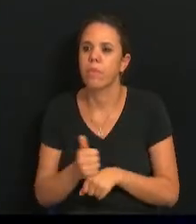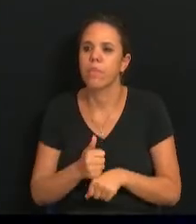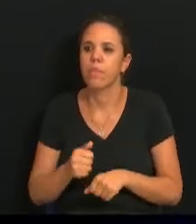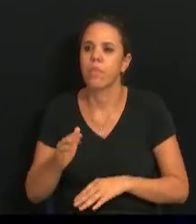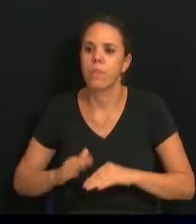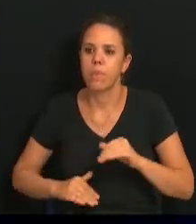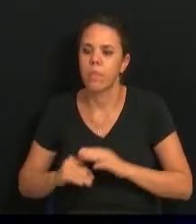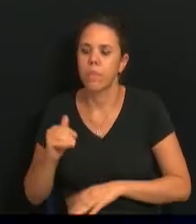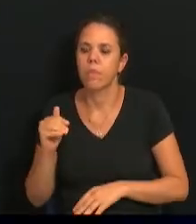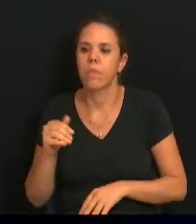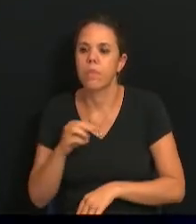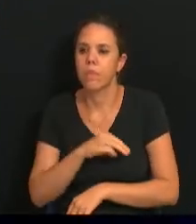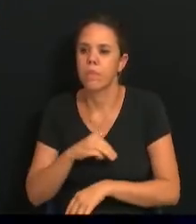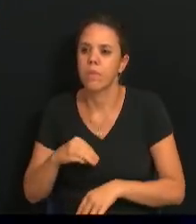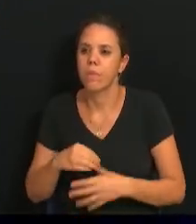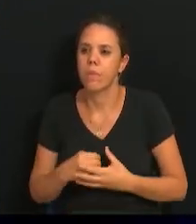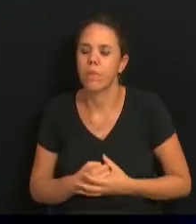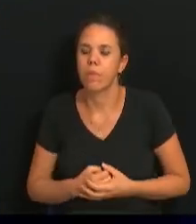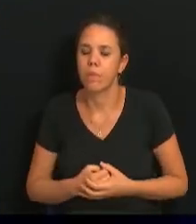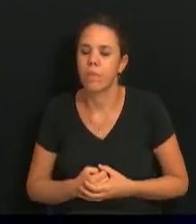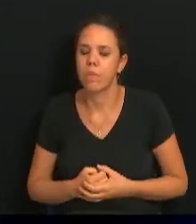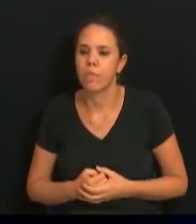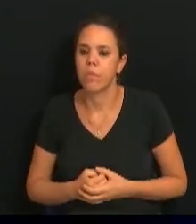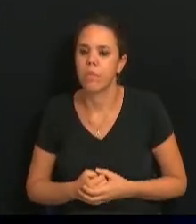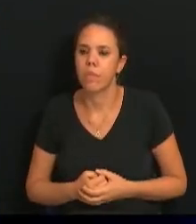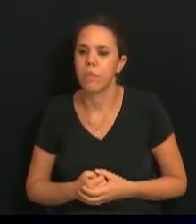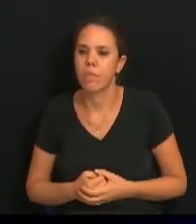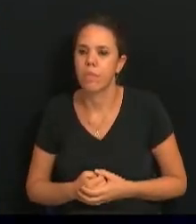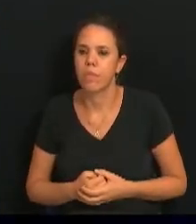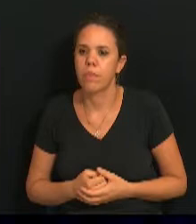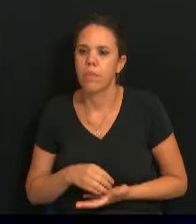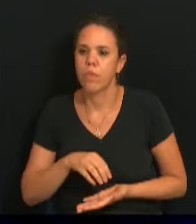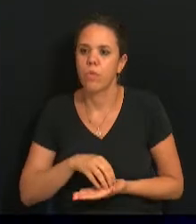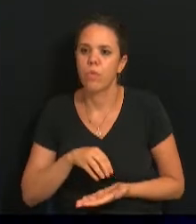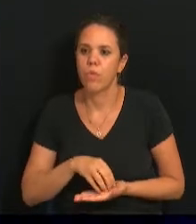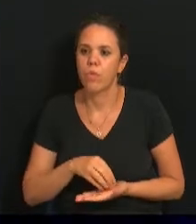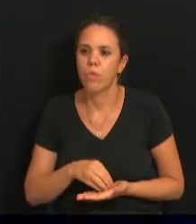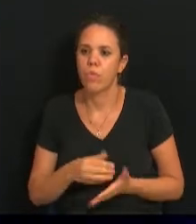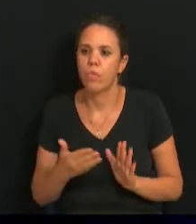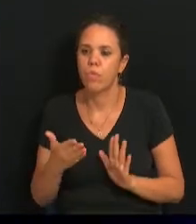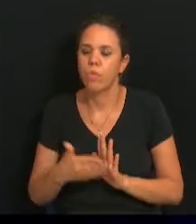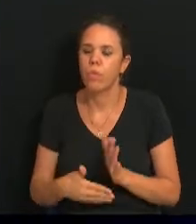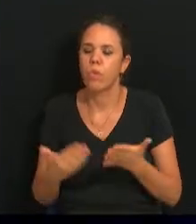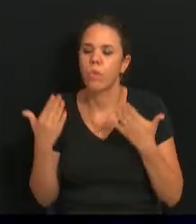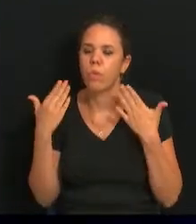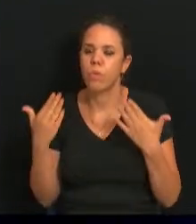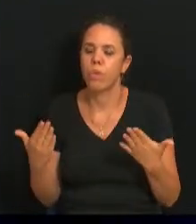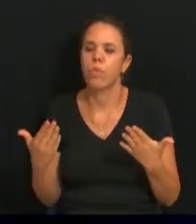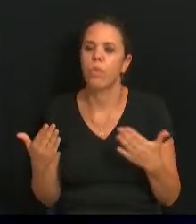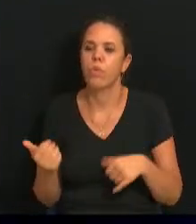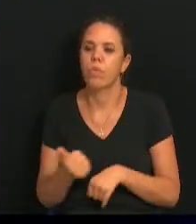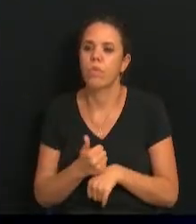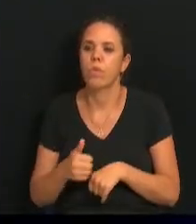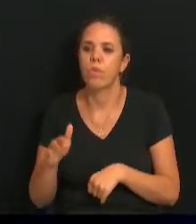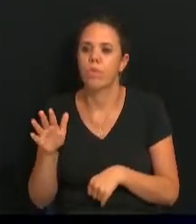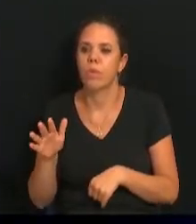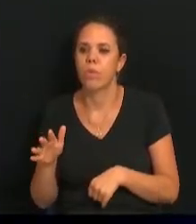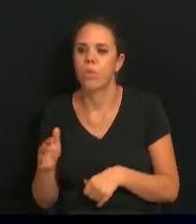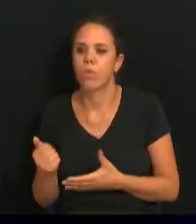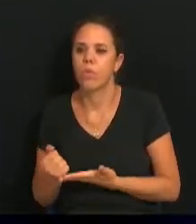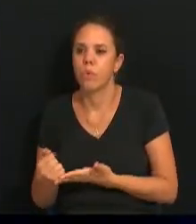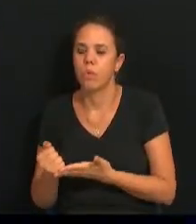do magistério. E o Fundeb também, ele coloca lá, né, que essas profissionais, né,